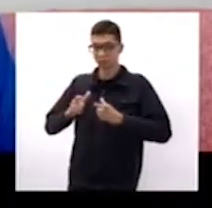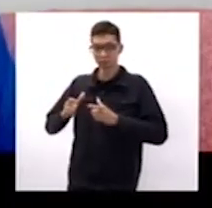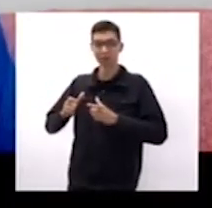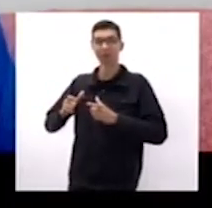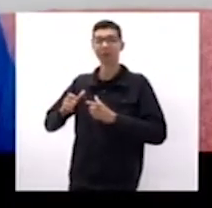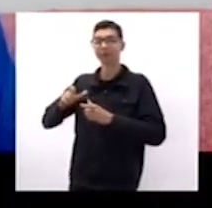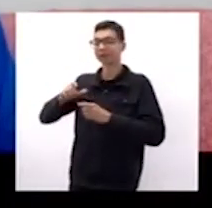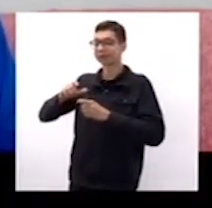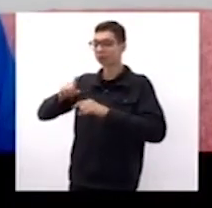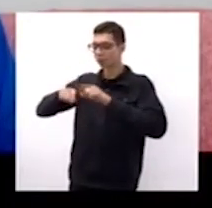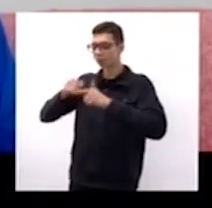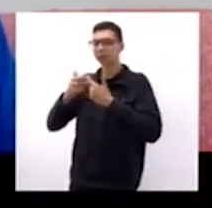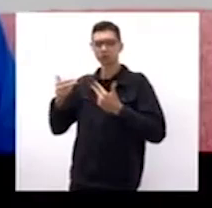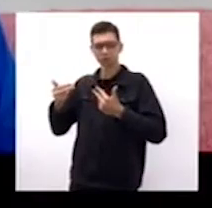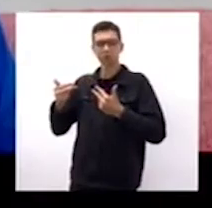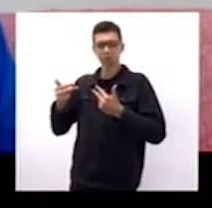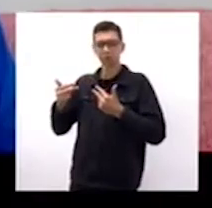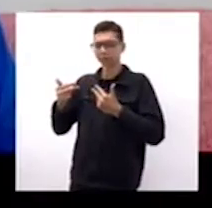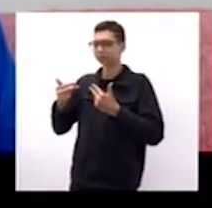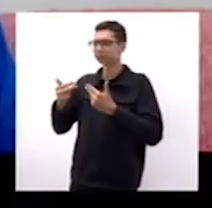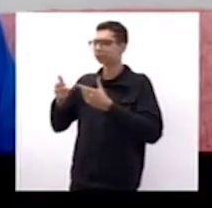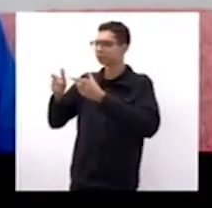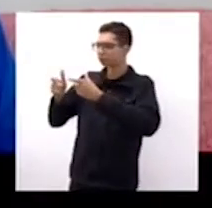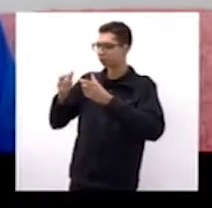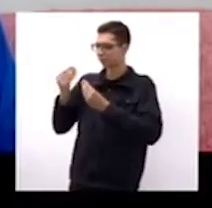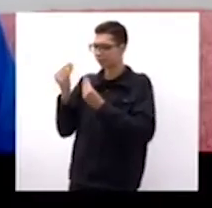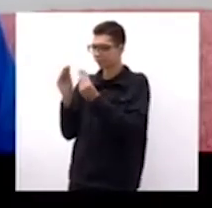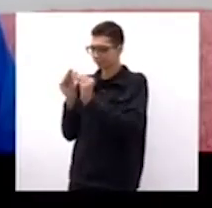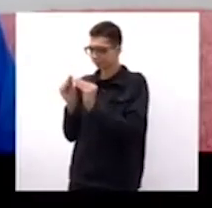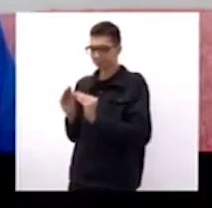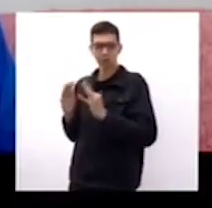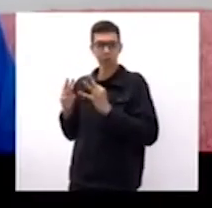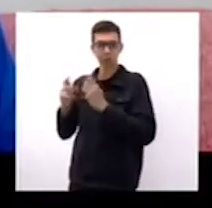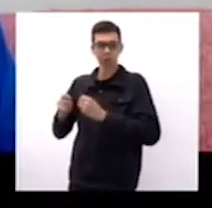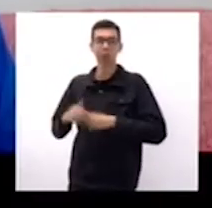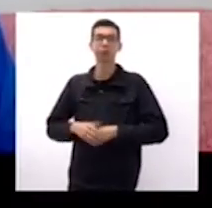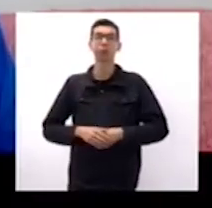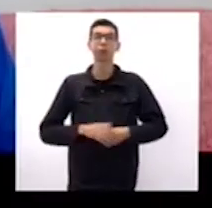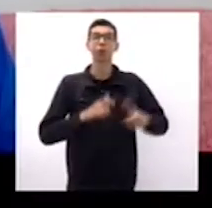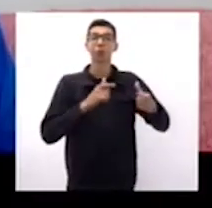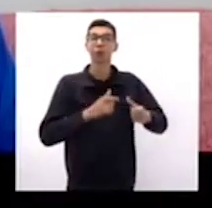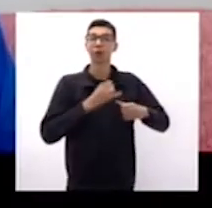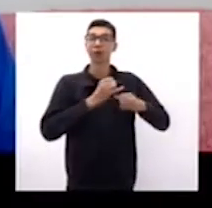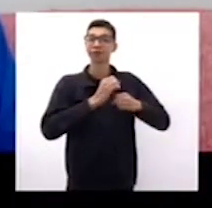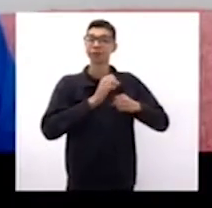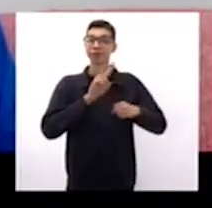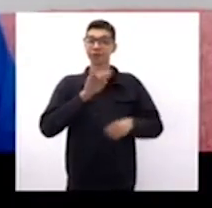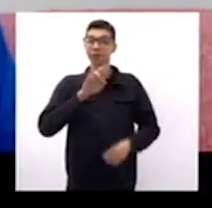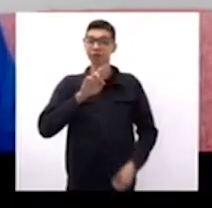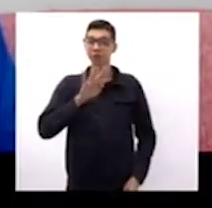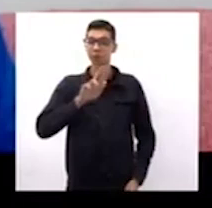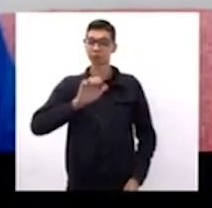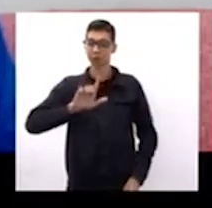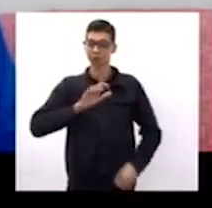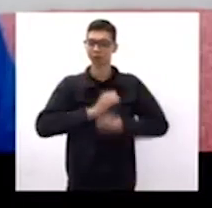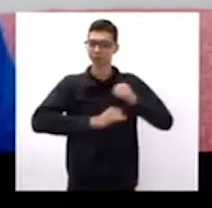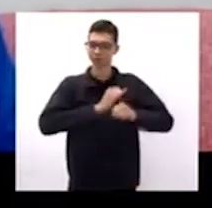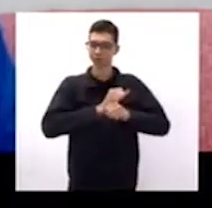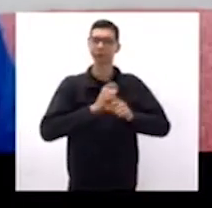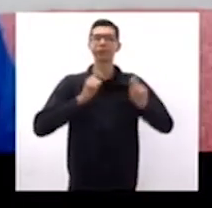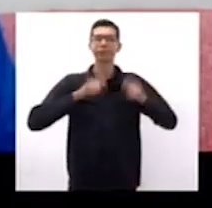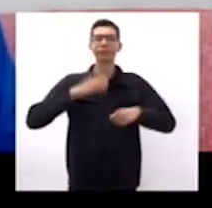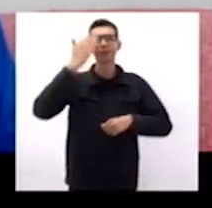ele pertence. Num ambiente virtual, nós podemos considerar como dimensão física os ambientes